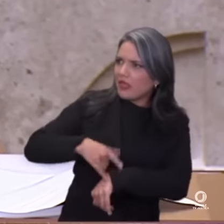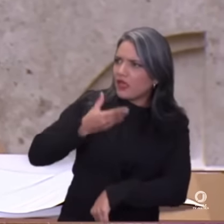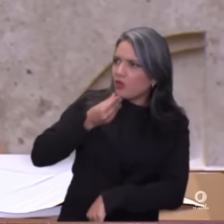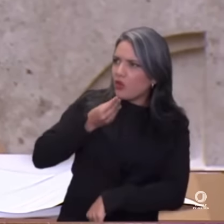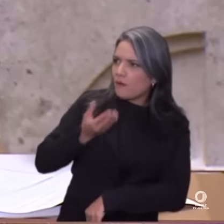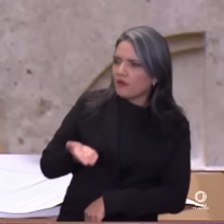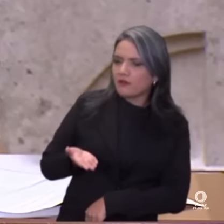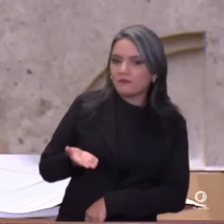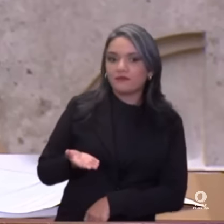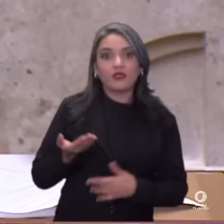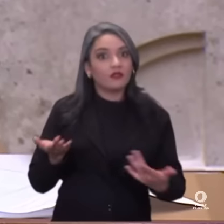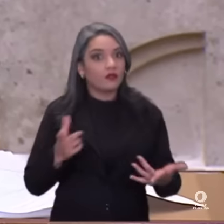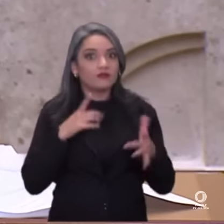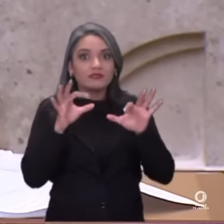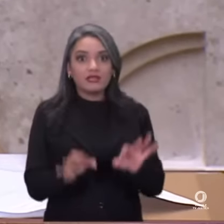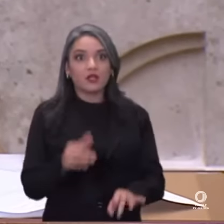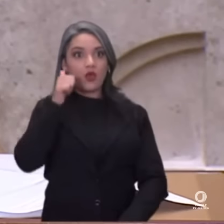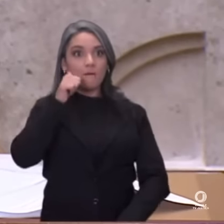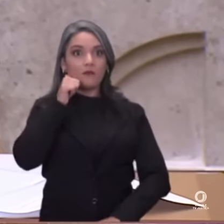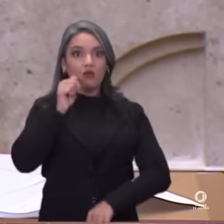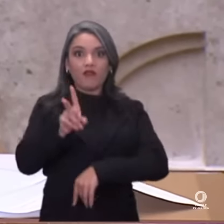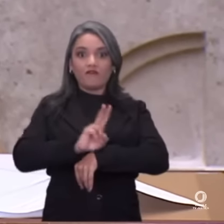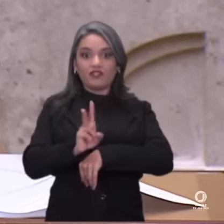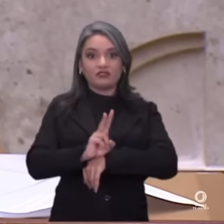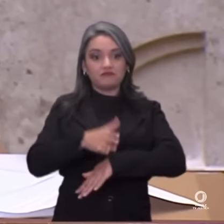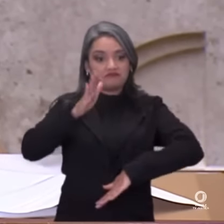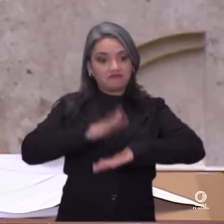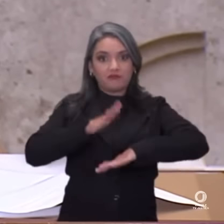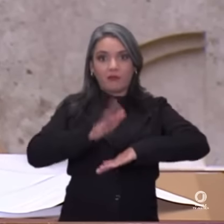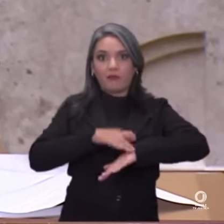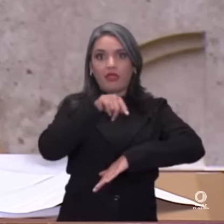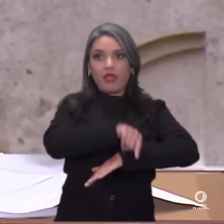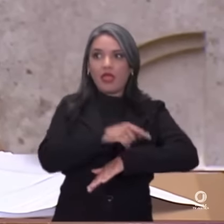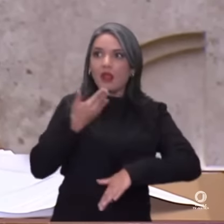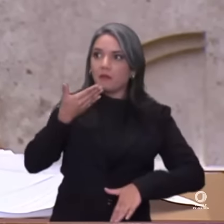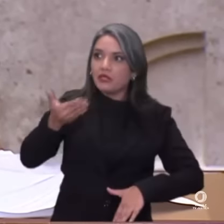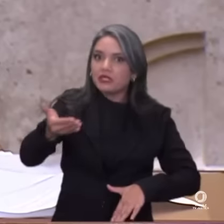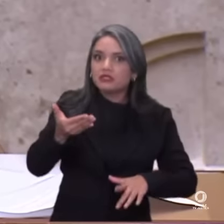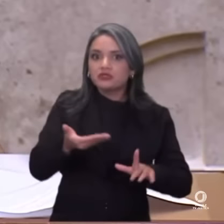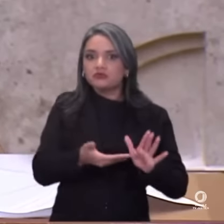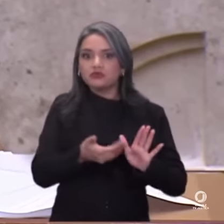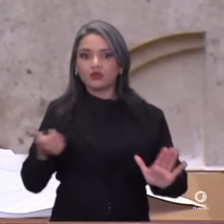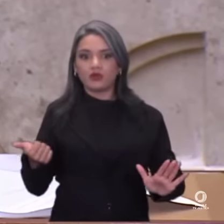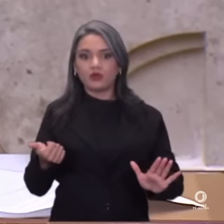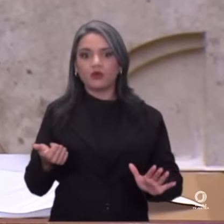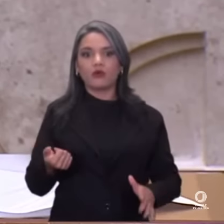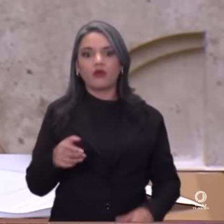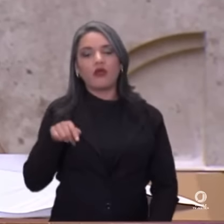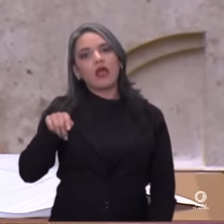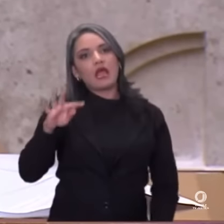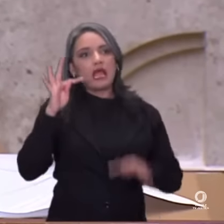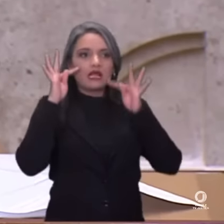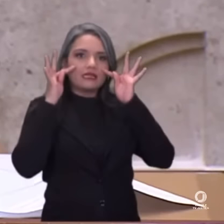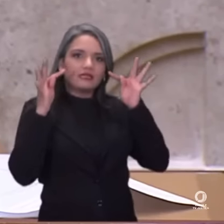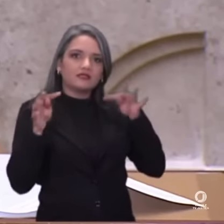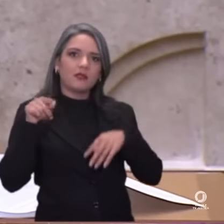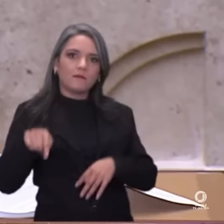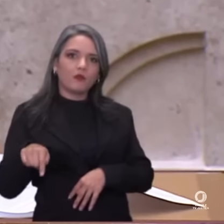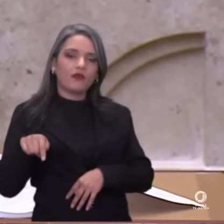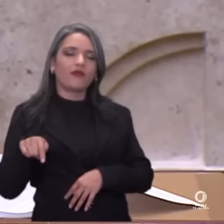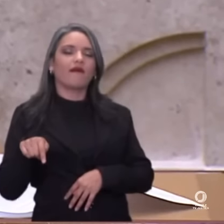A vigilante disse que a abordou e retirou. A testemunha da autora disse que não estava presente, que não viu, mas a